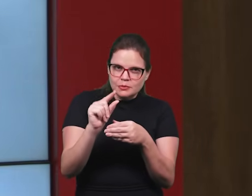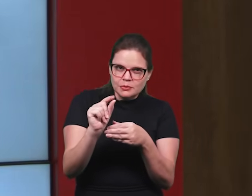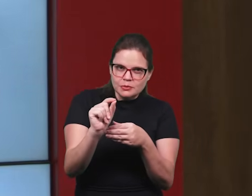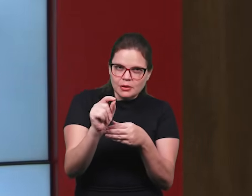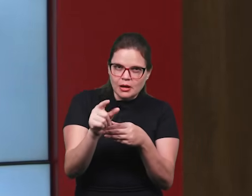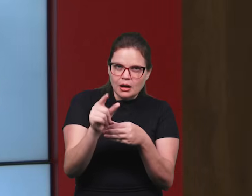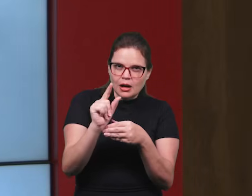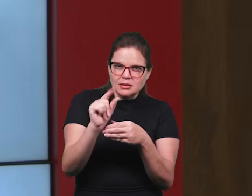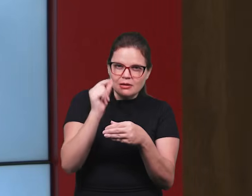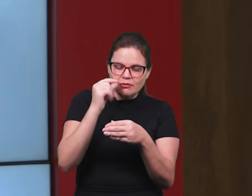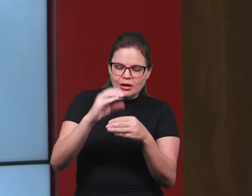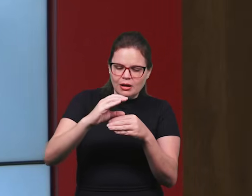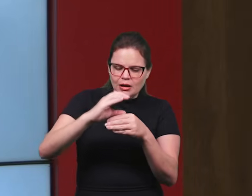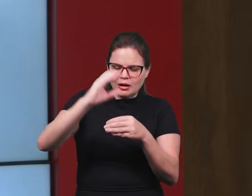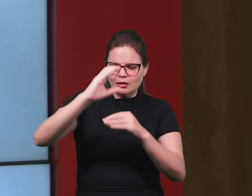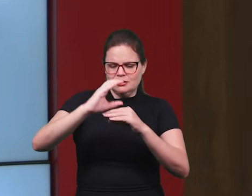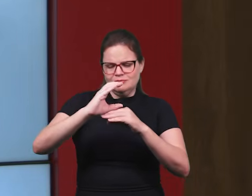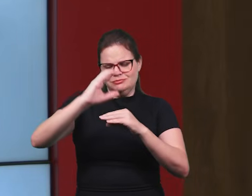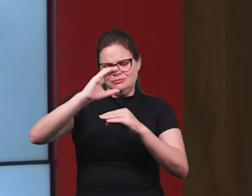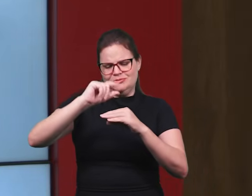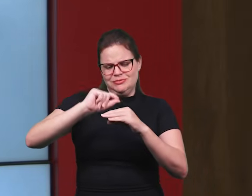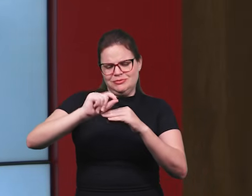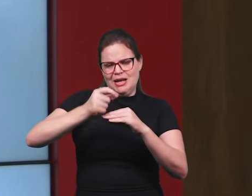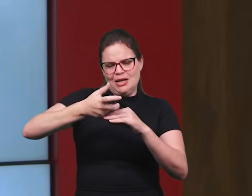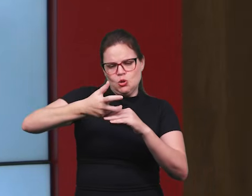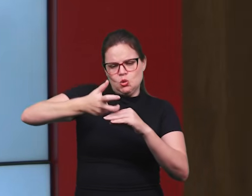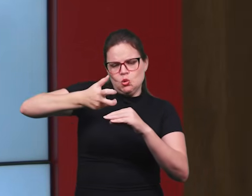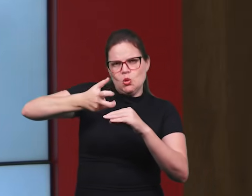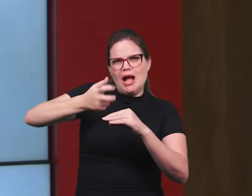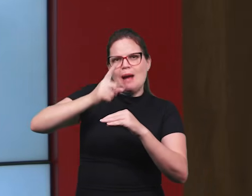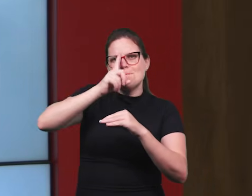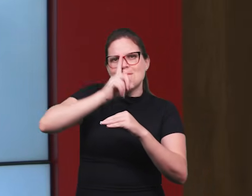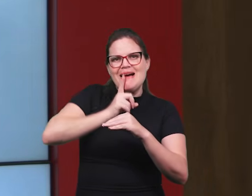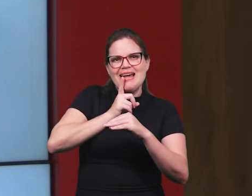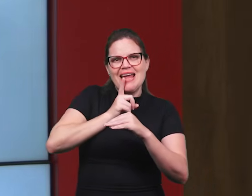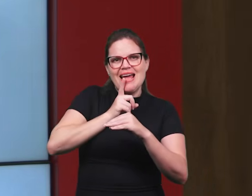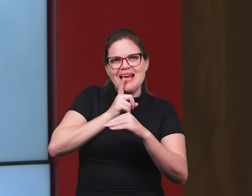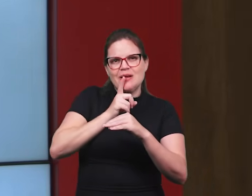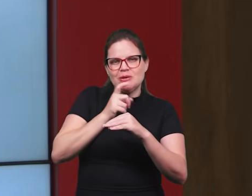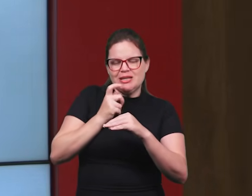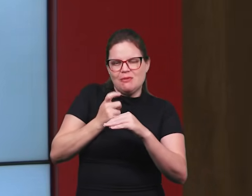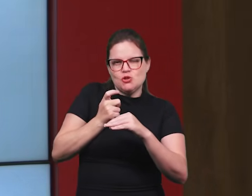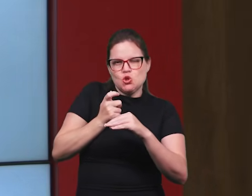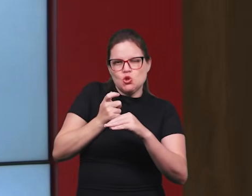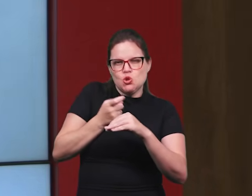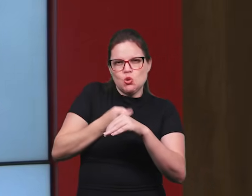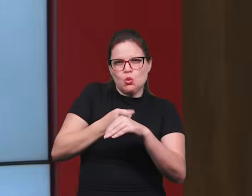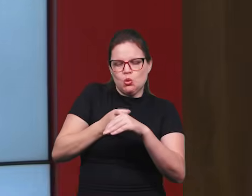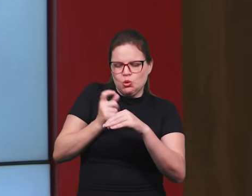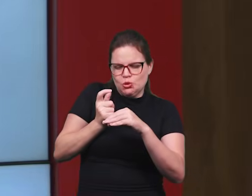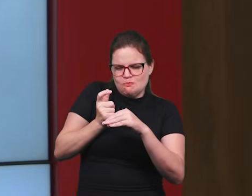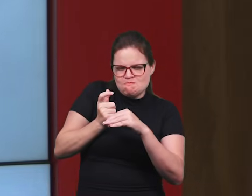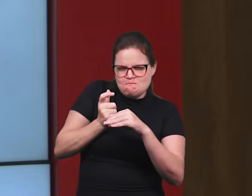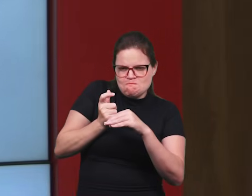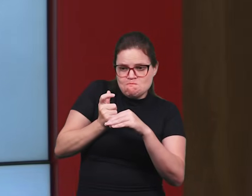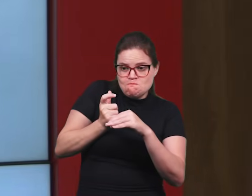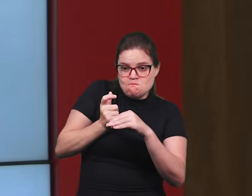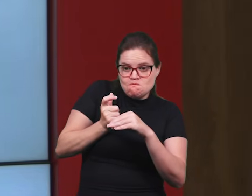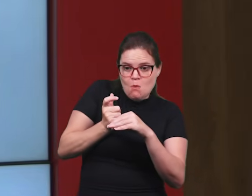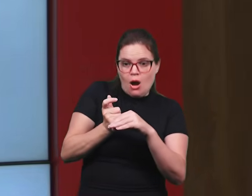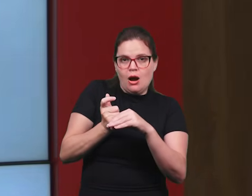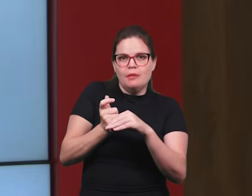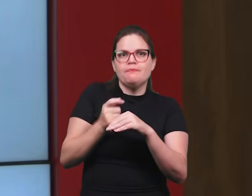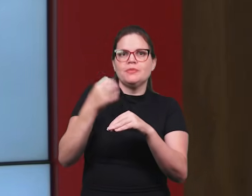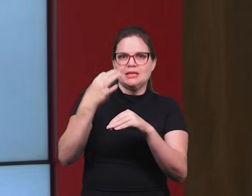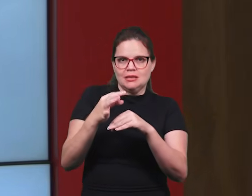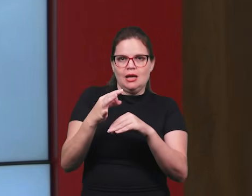subespinhoso, interespinhoso, aí vem um ligamento duro, amarelo, a anestesia tem essa segurança que é um pouquinho duro, você passou ali, você está